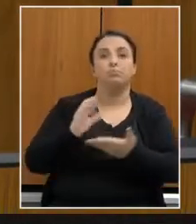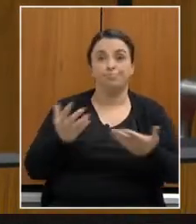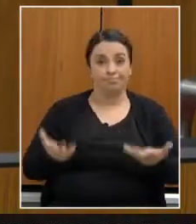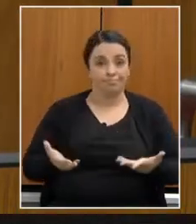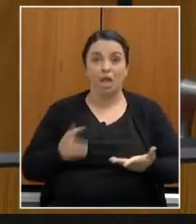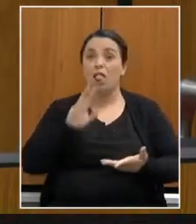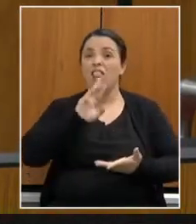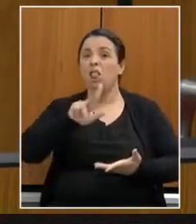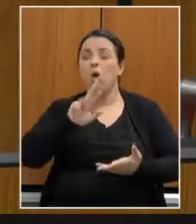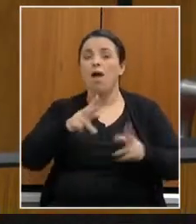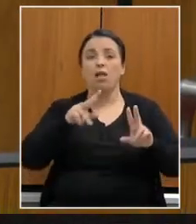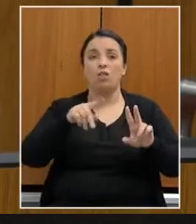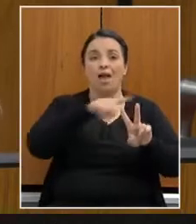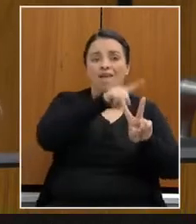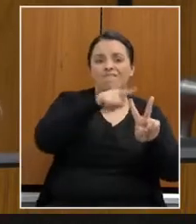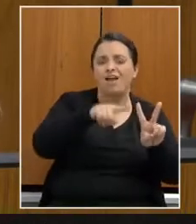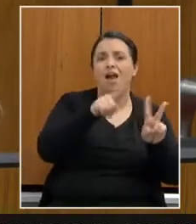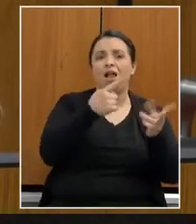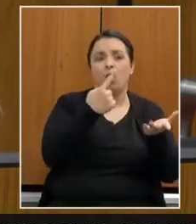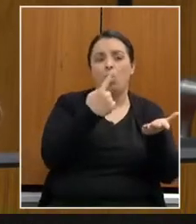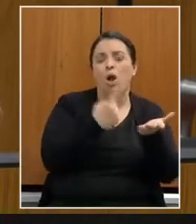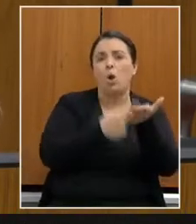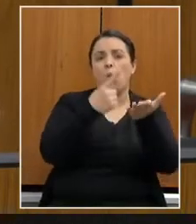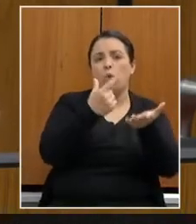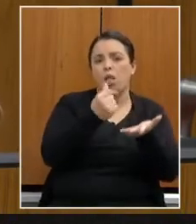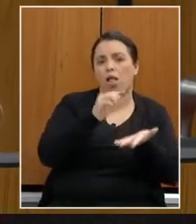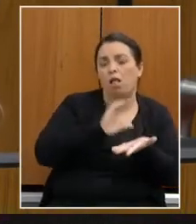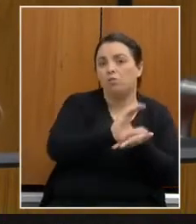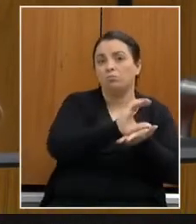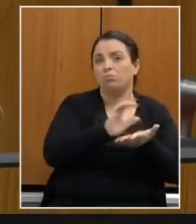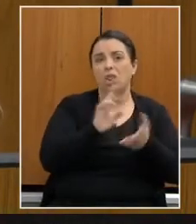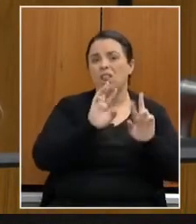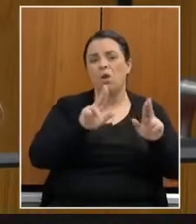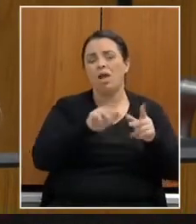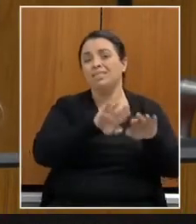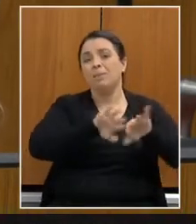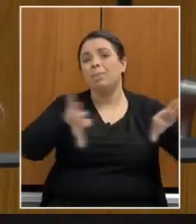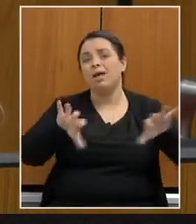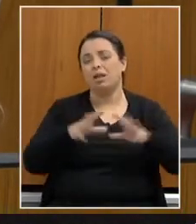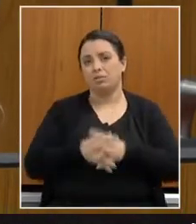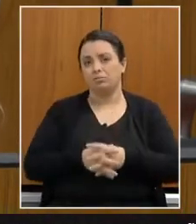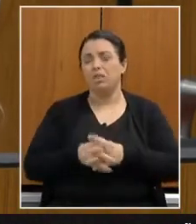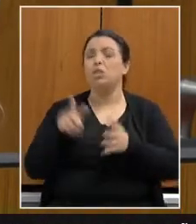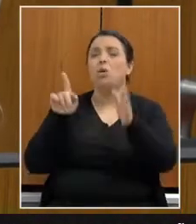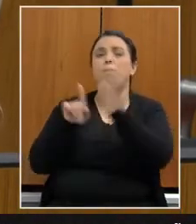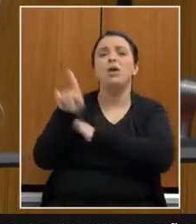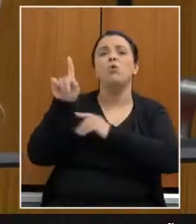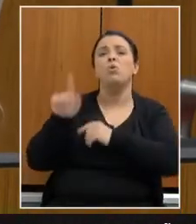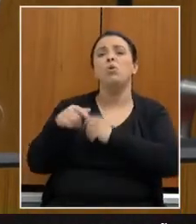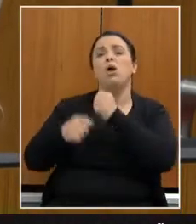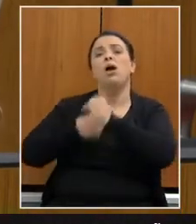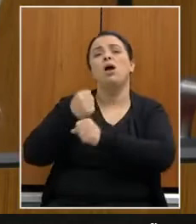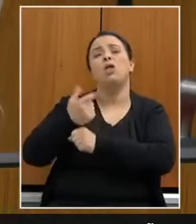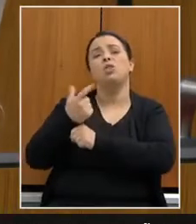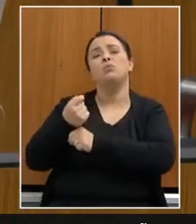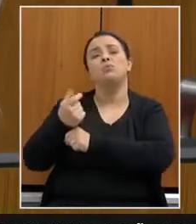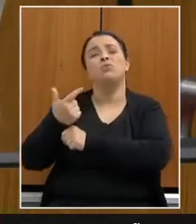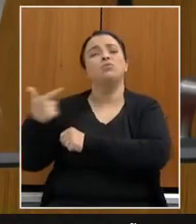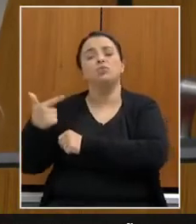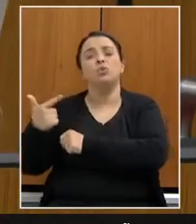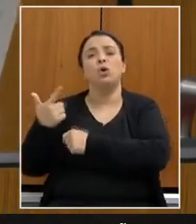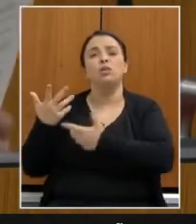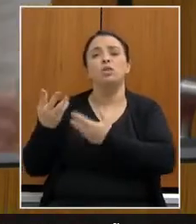de um ente só então queria saber disso para 2022 qual que o investimento na vacina do CT Vacinas da